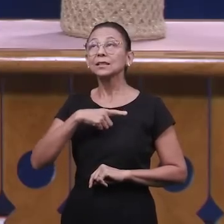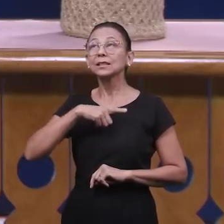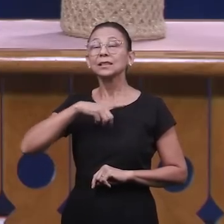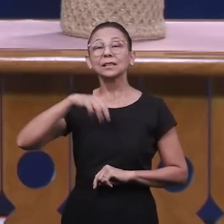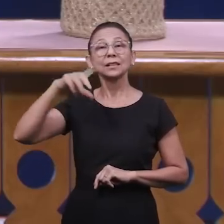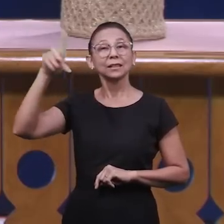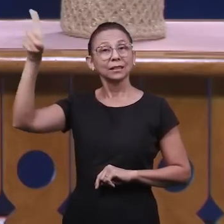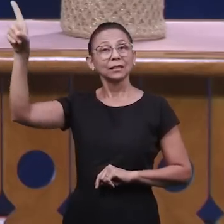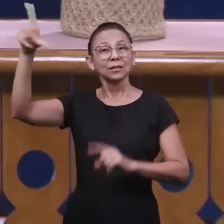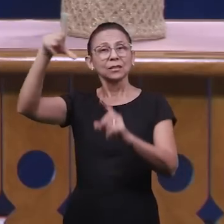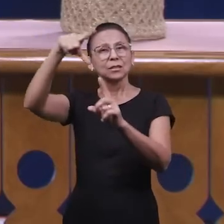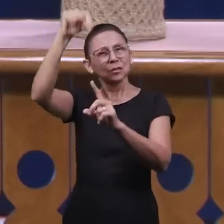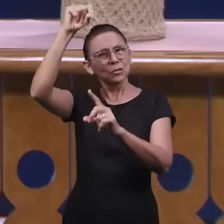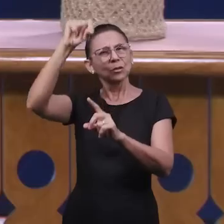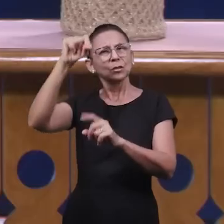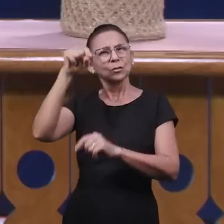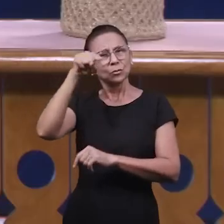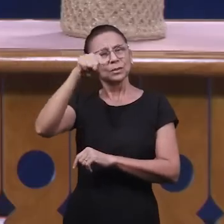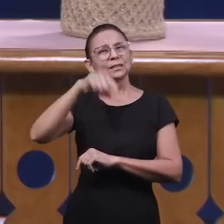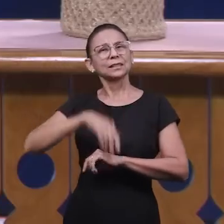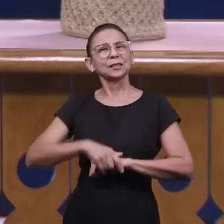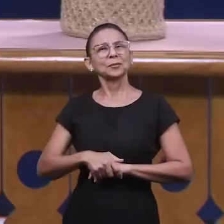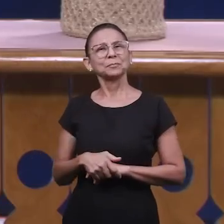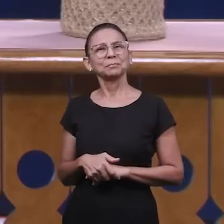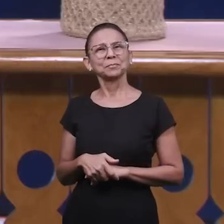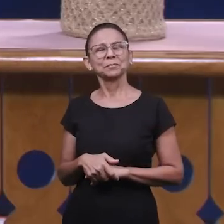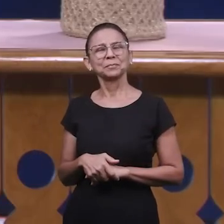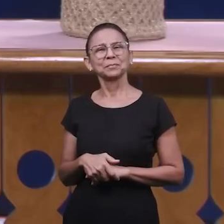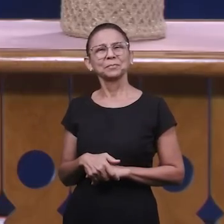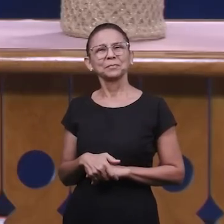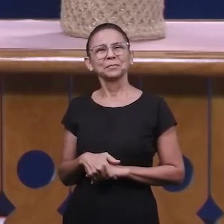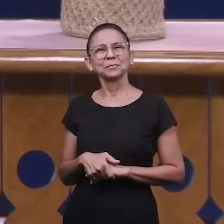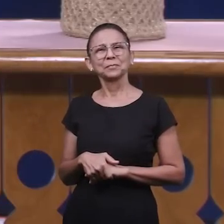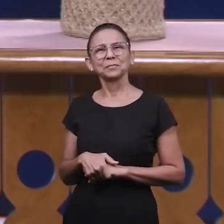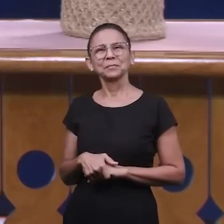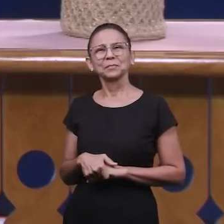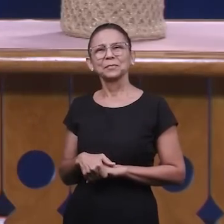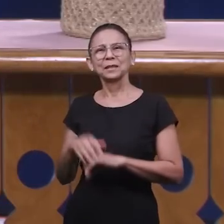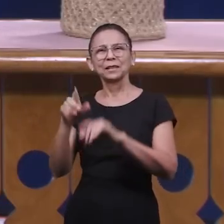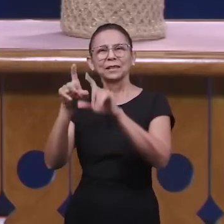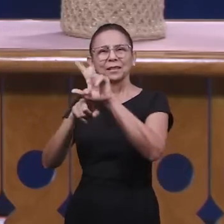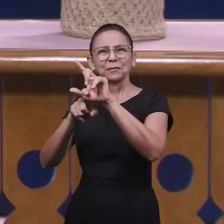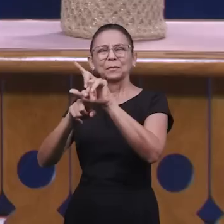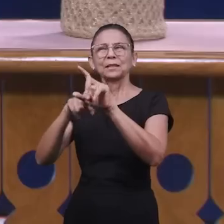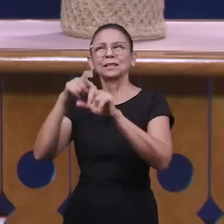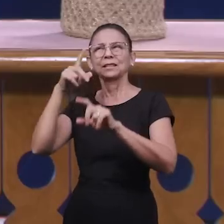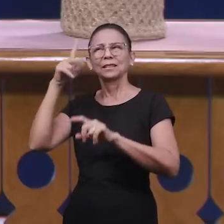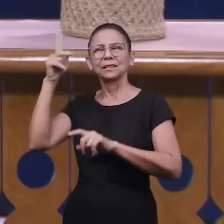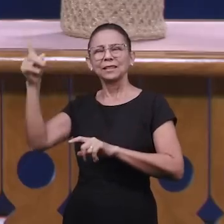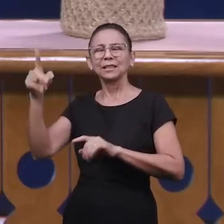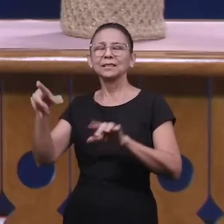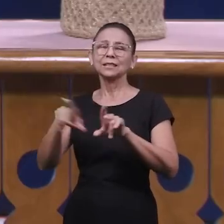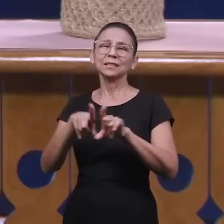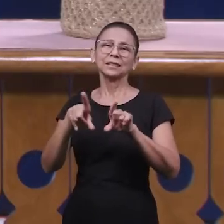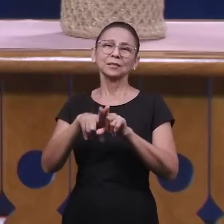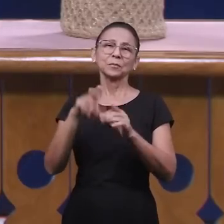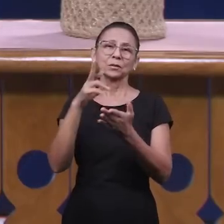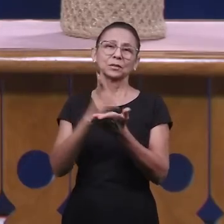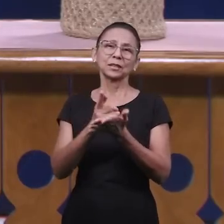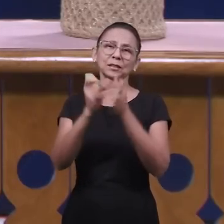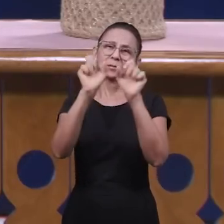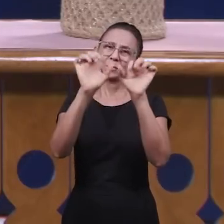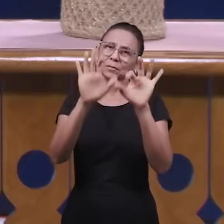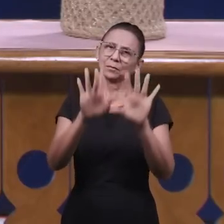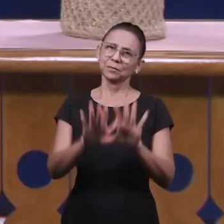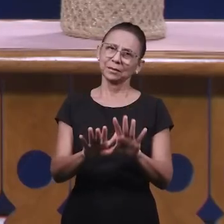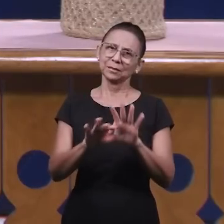Senhor esse culto, mas antes eu quero falar acerca desse QR Code que está aparecendo aí na tela. Ao apontar